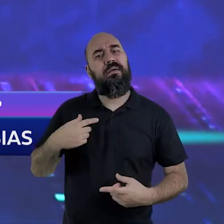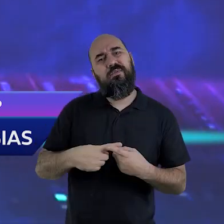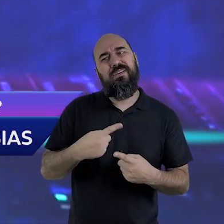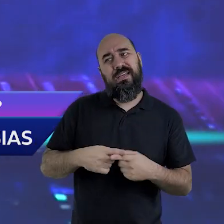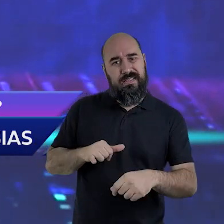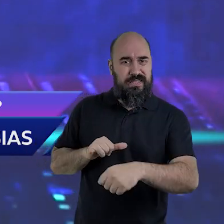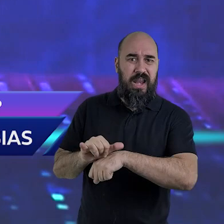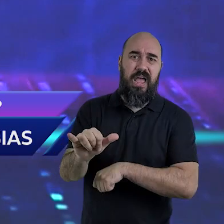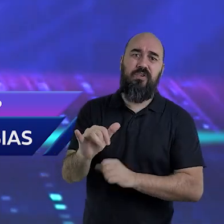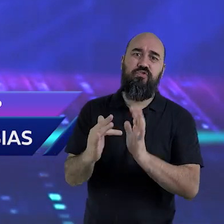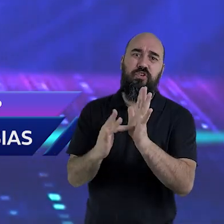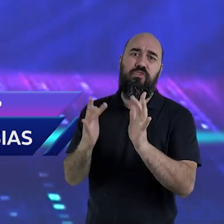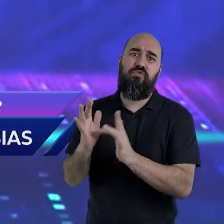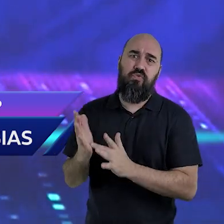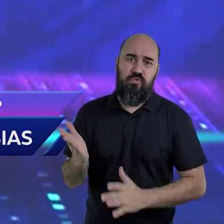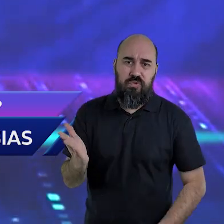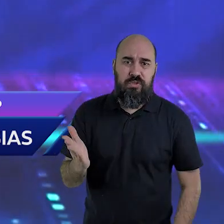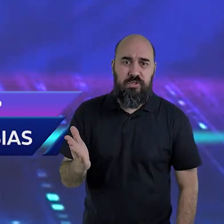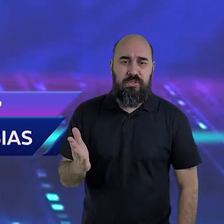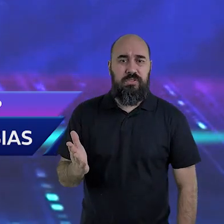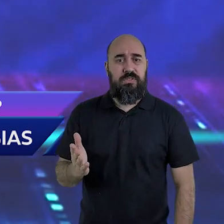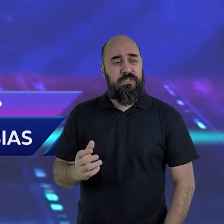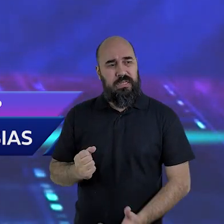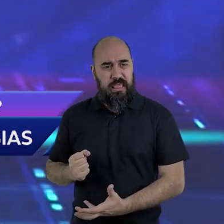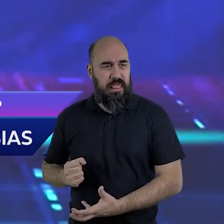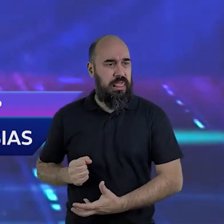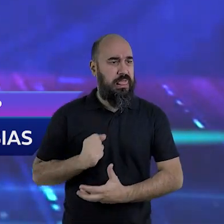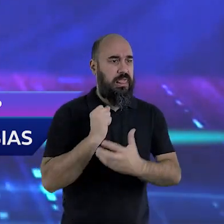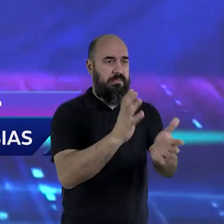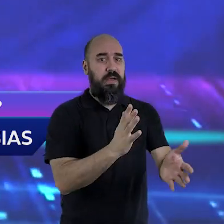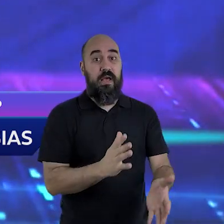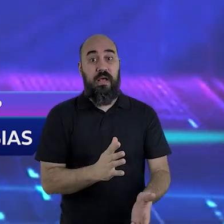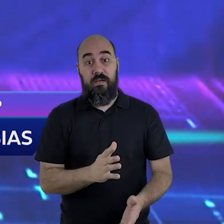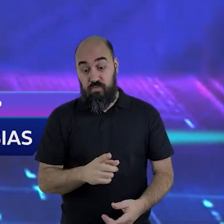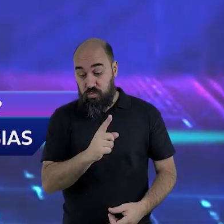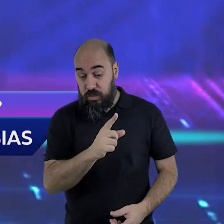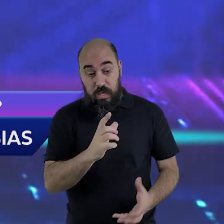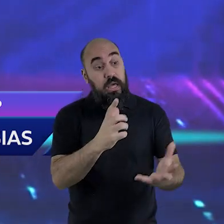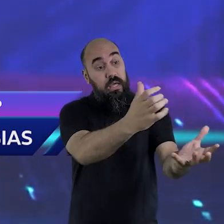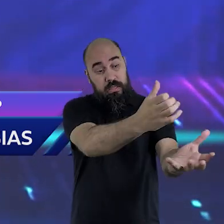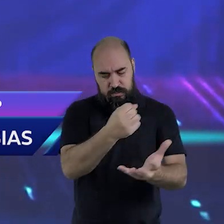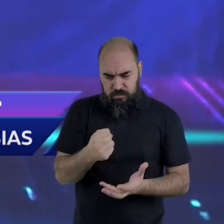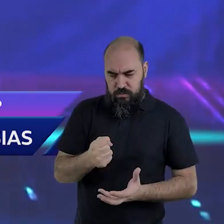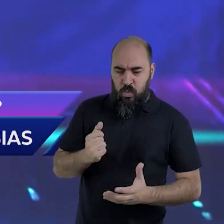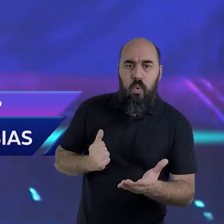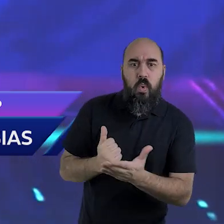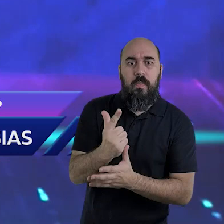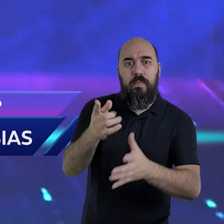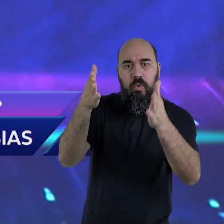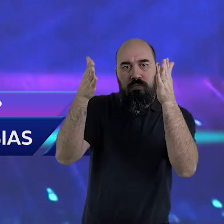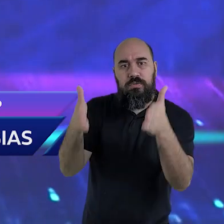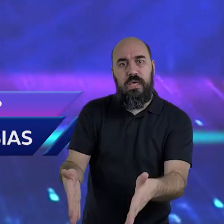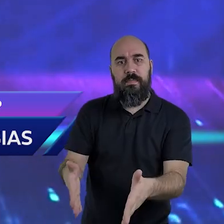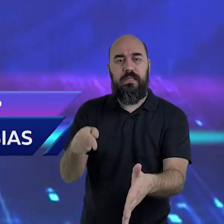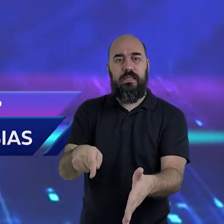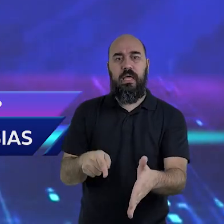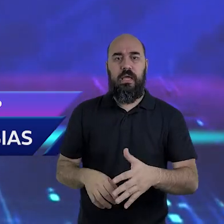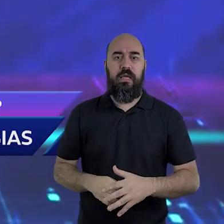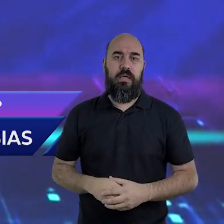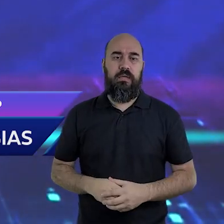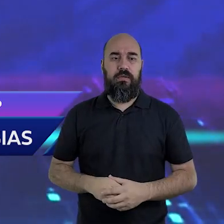traído quem confiava nele, um campo de oleiro para cemitério foi comprado. desobediência a